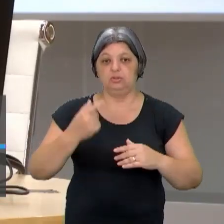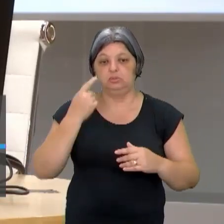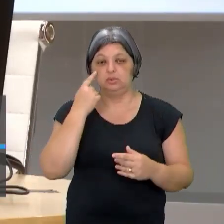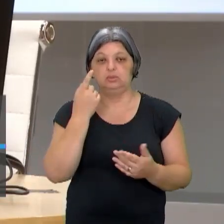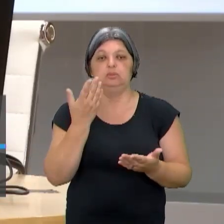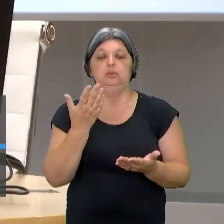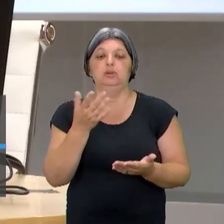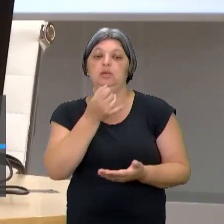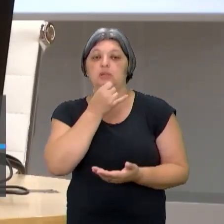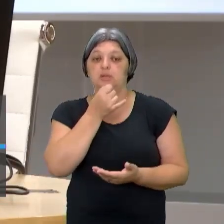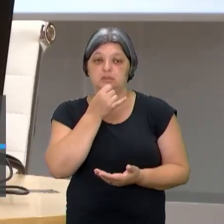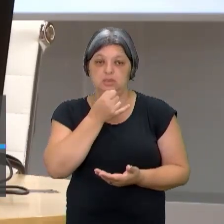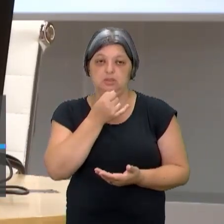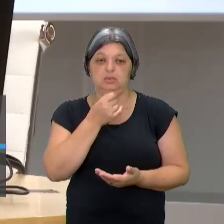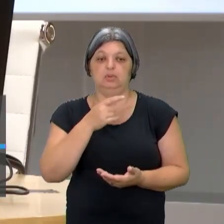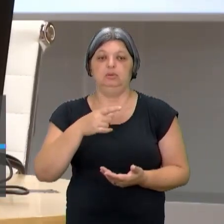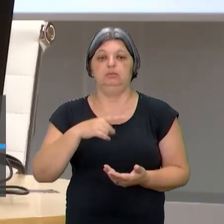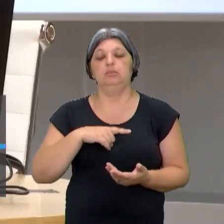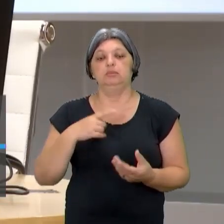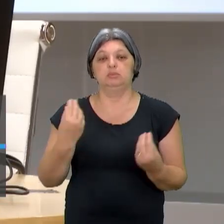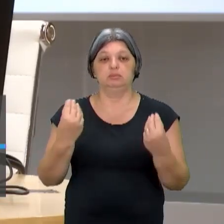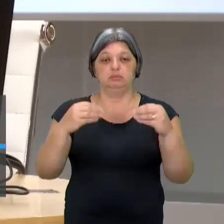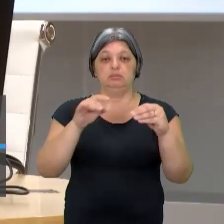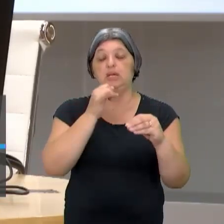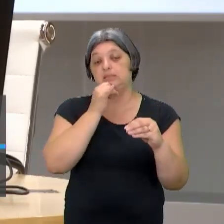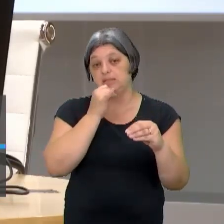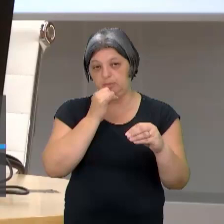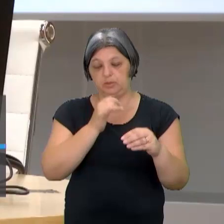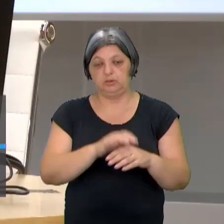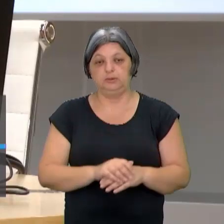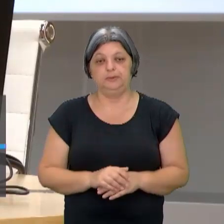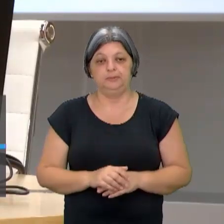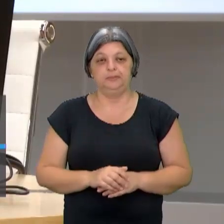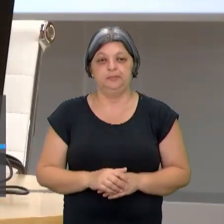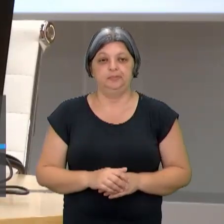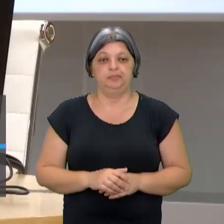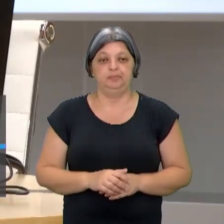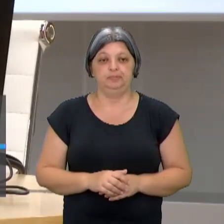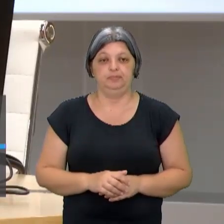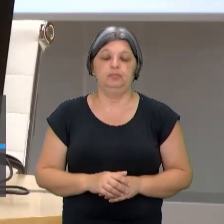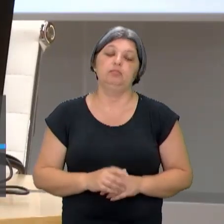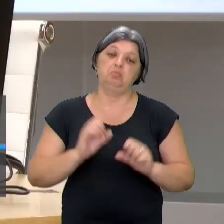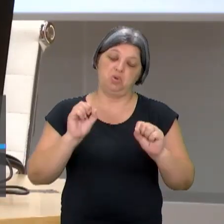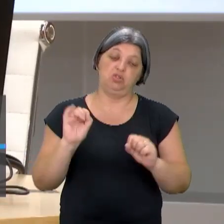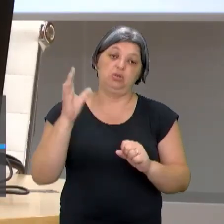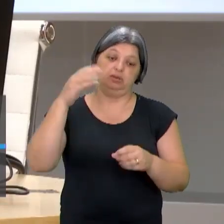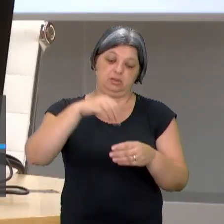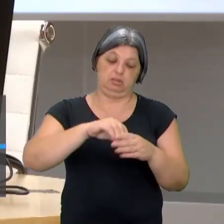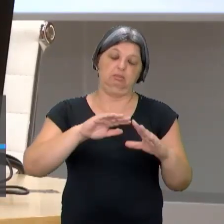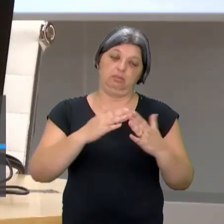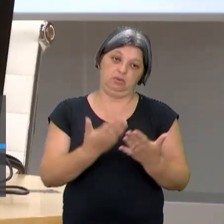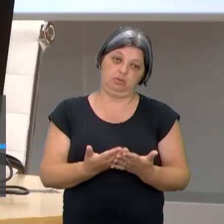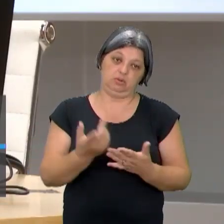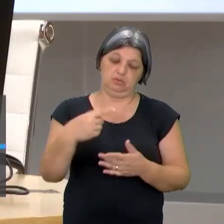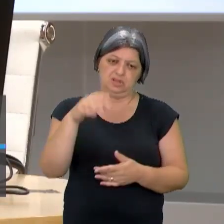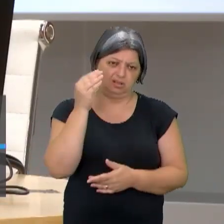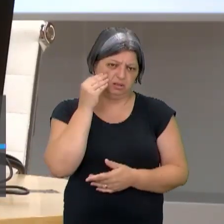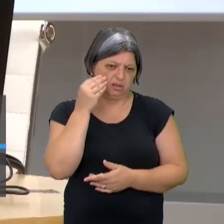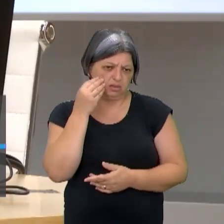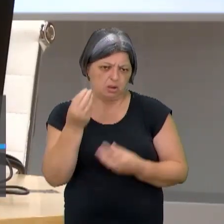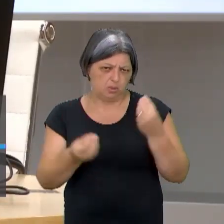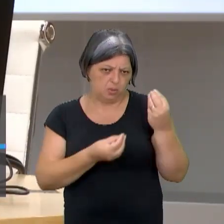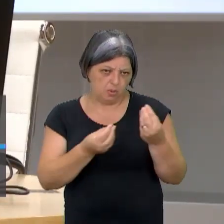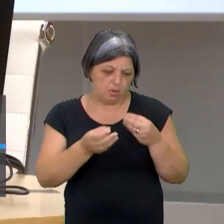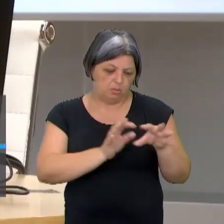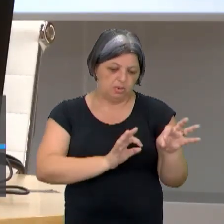caso aqui com vocês, a gente vai colocar uma situação, né, que hipoteticamente pode ocorrer em uma escola e vocês vão tentar pensar qual o